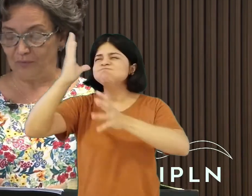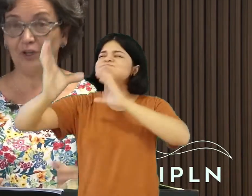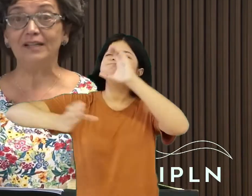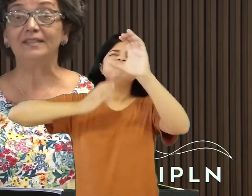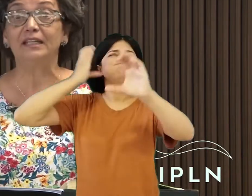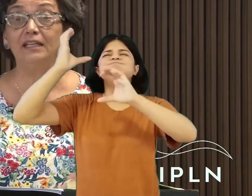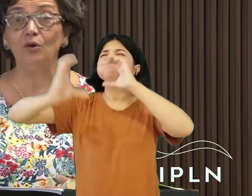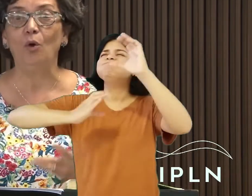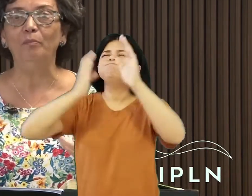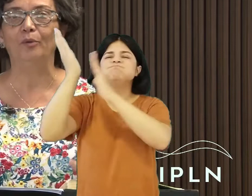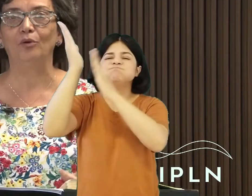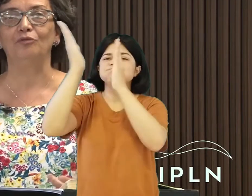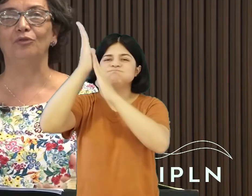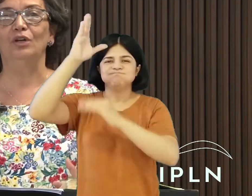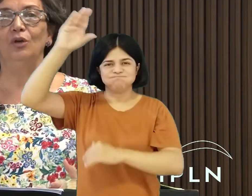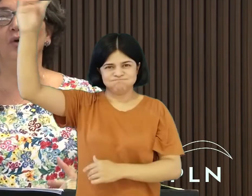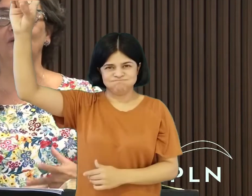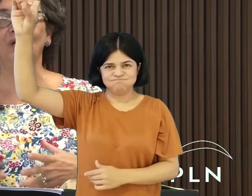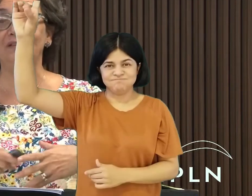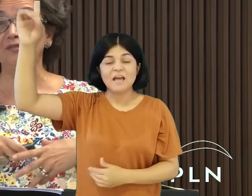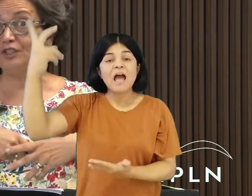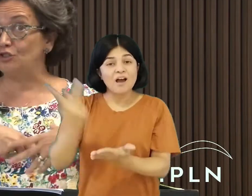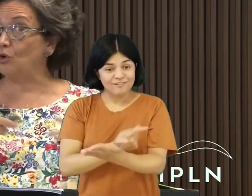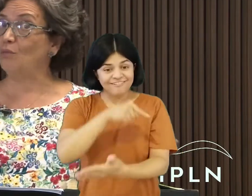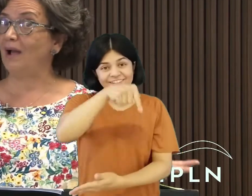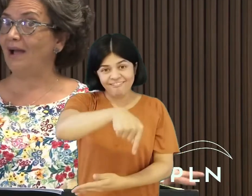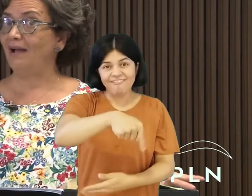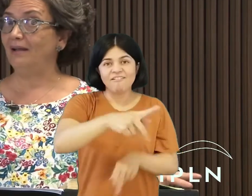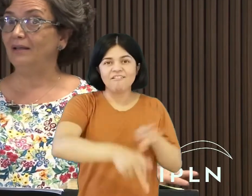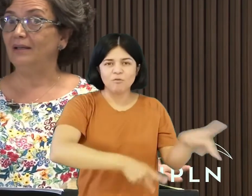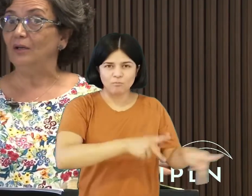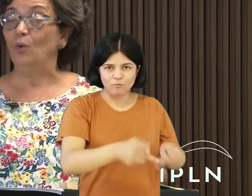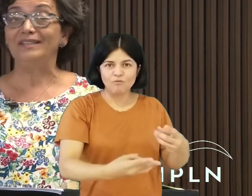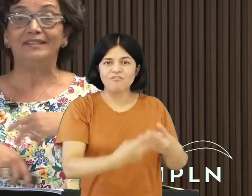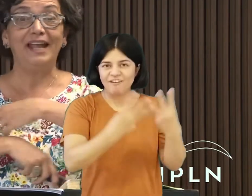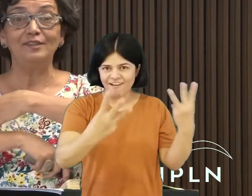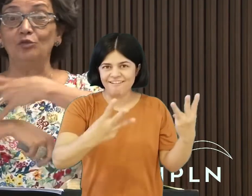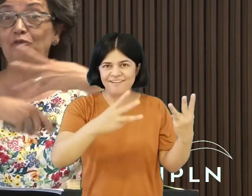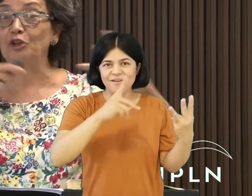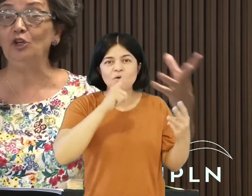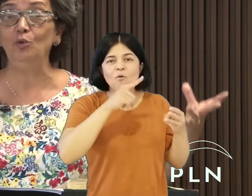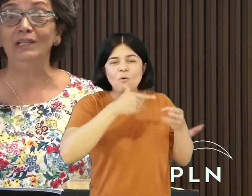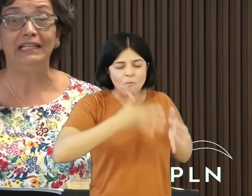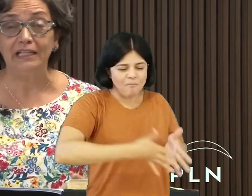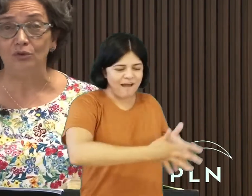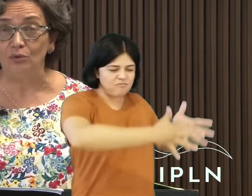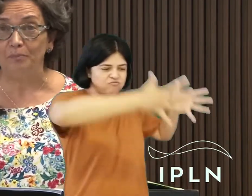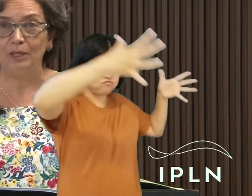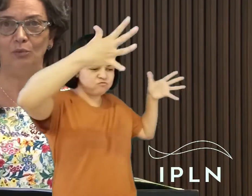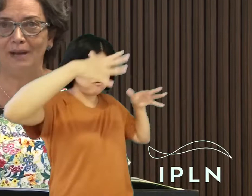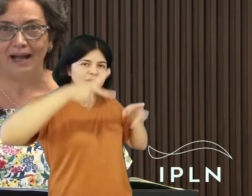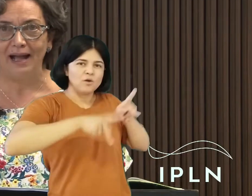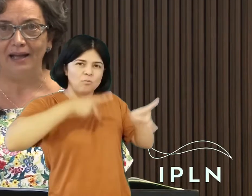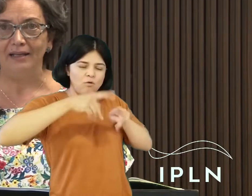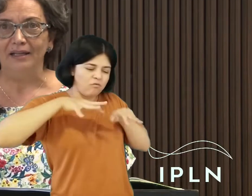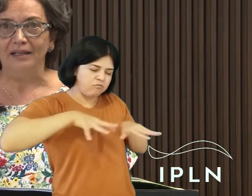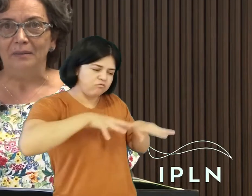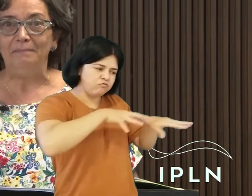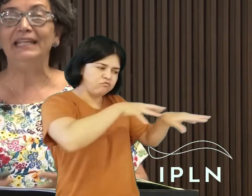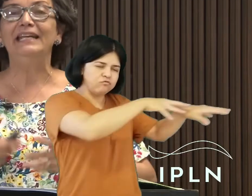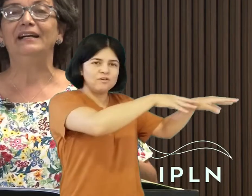louvor. Foi assim com o povo quando atravessou o mar. O exército foi engolido pelo